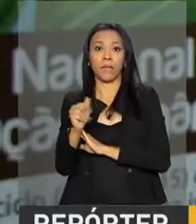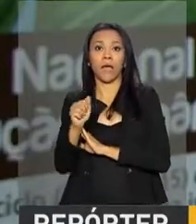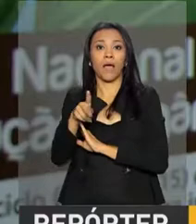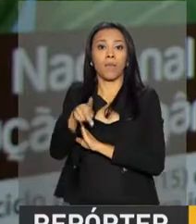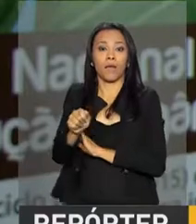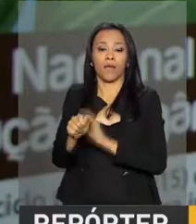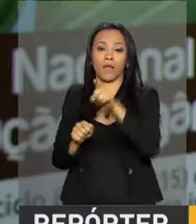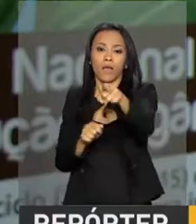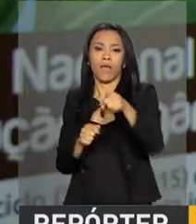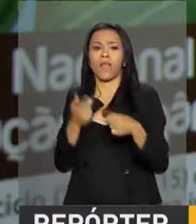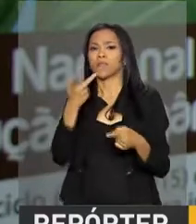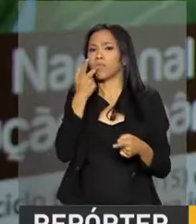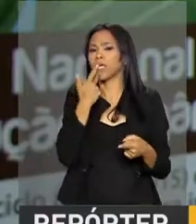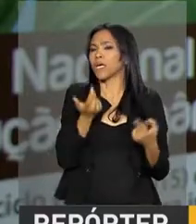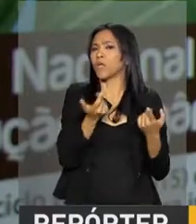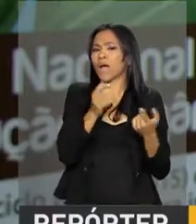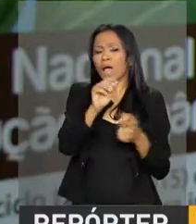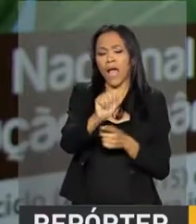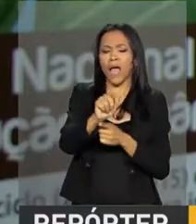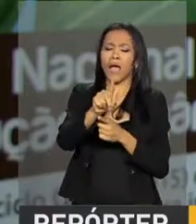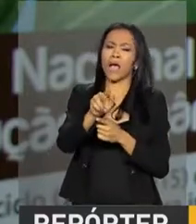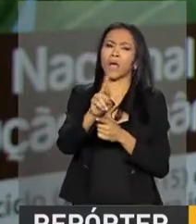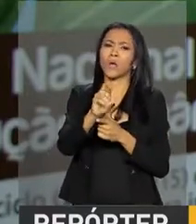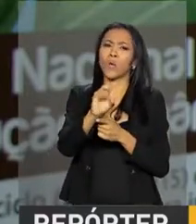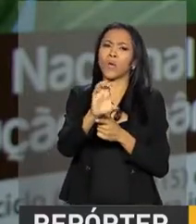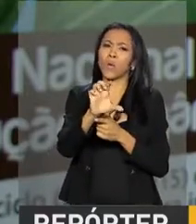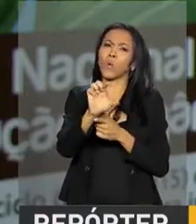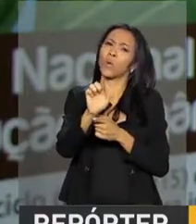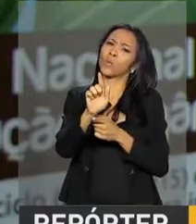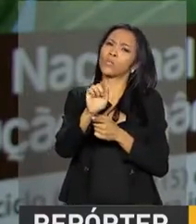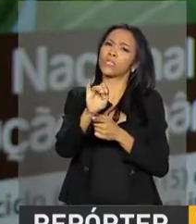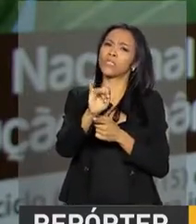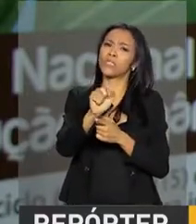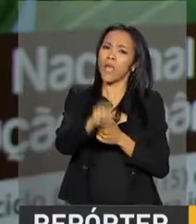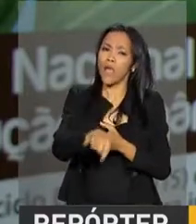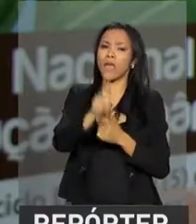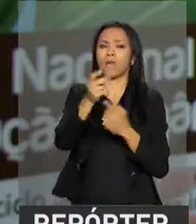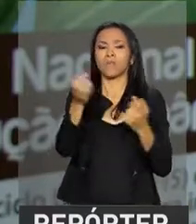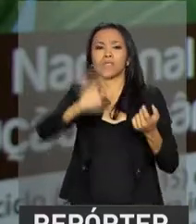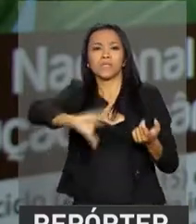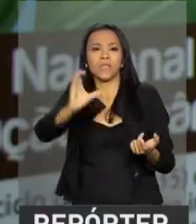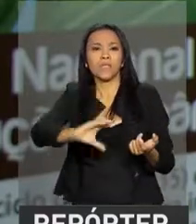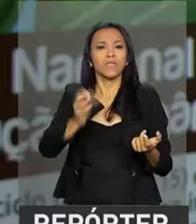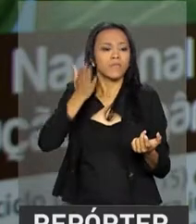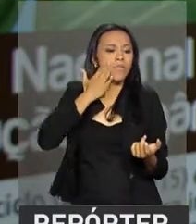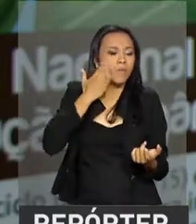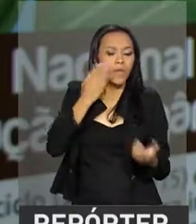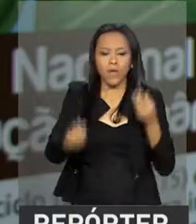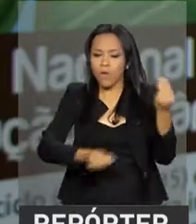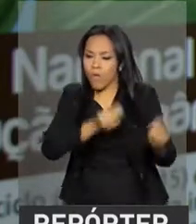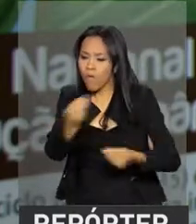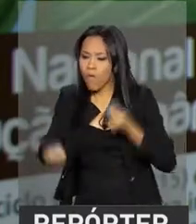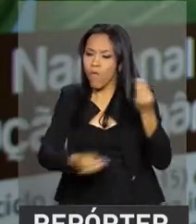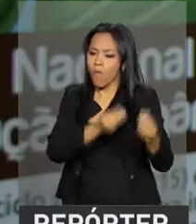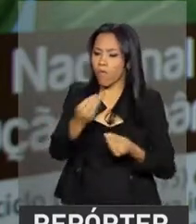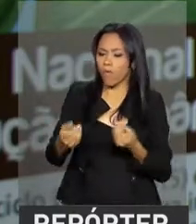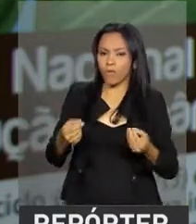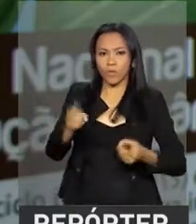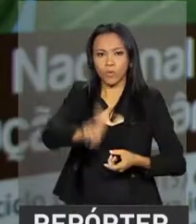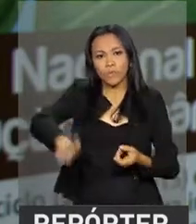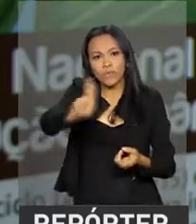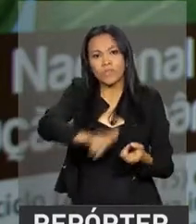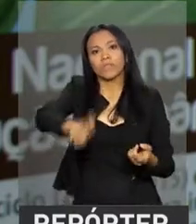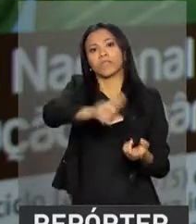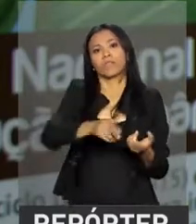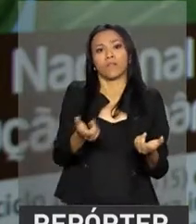ciência, né, que trabalha o manejo dos recursos naturais aplicados aos sistemas produtivos e oferece